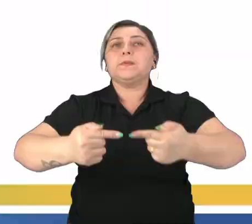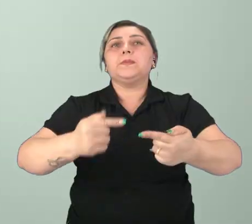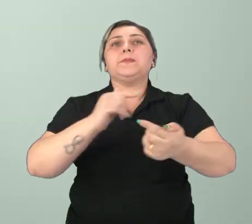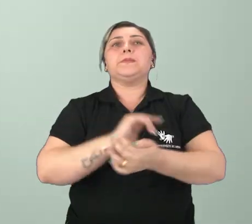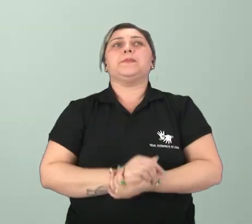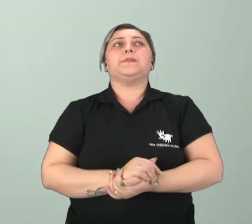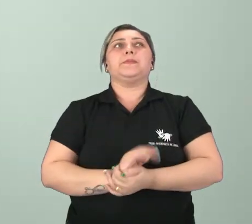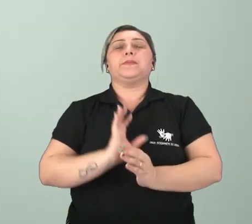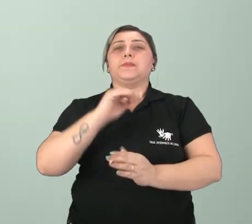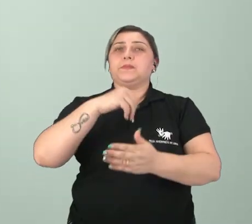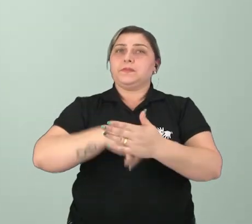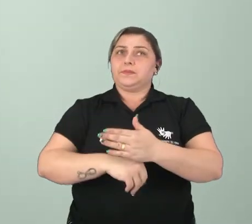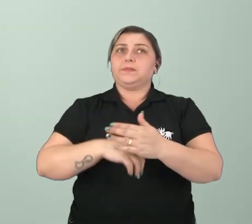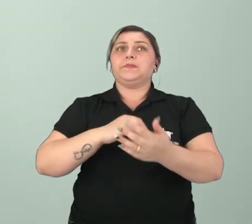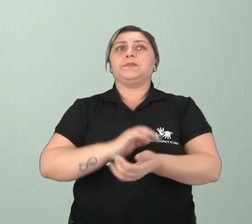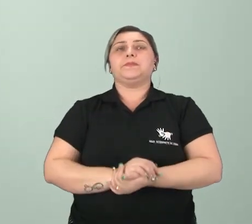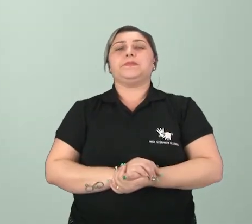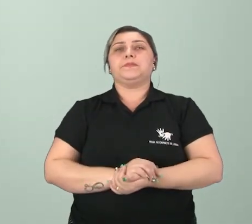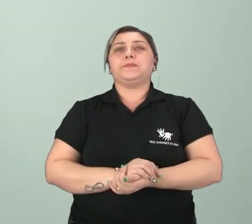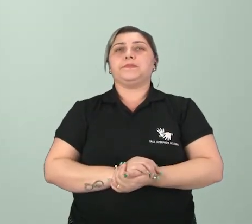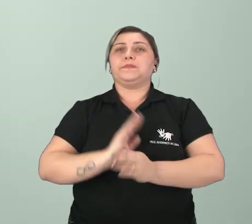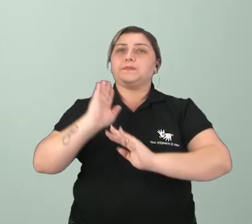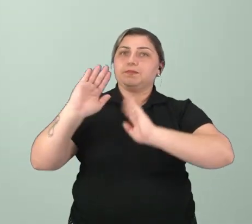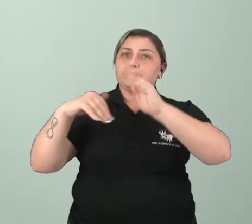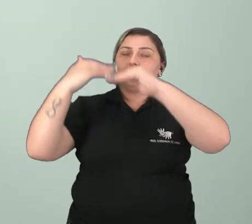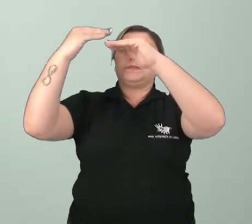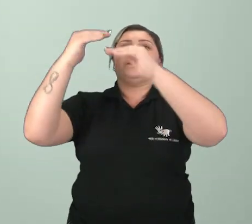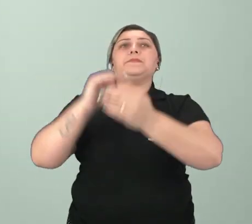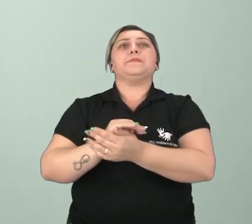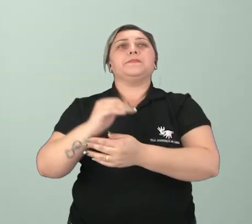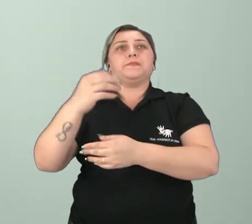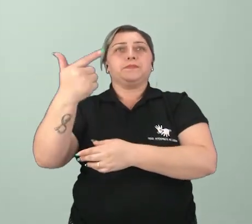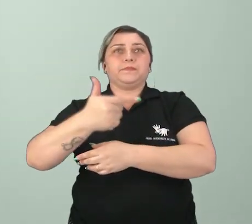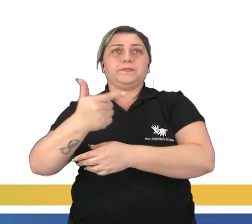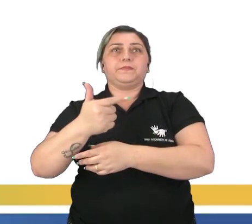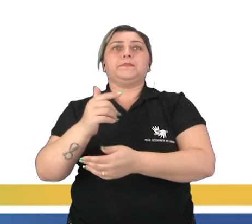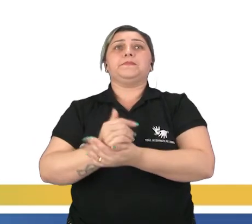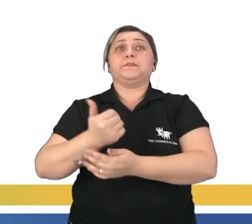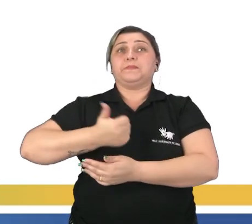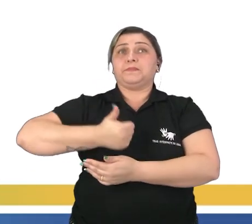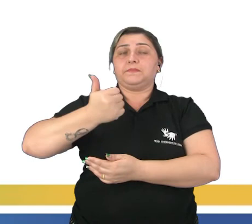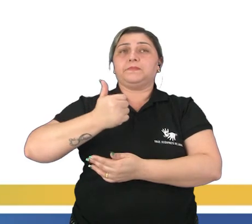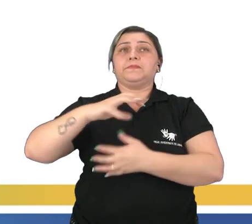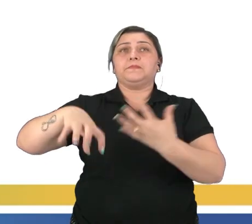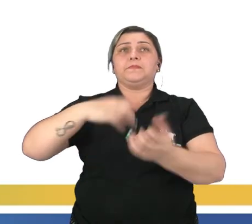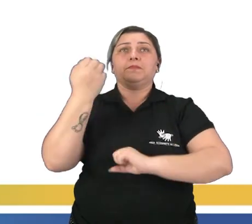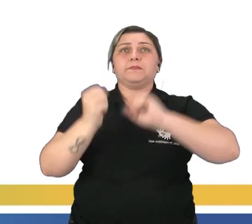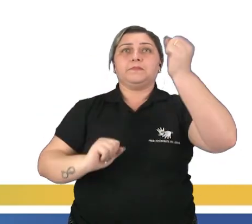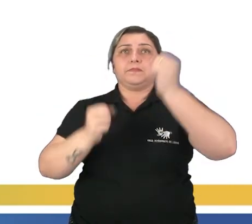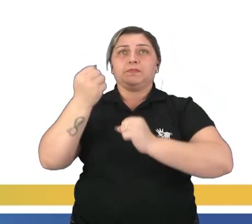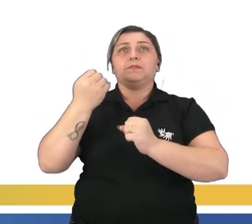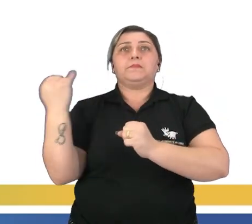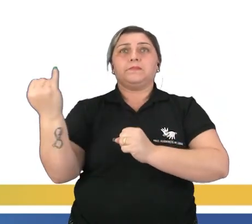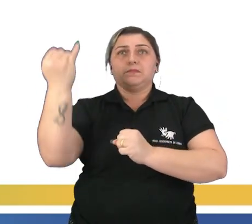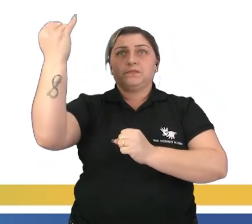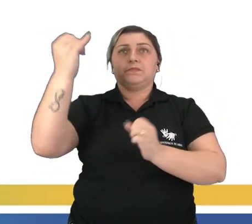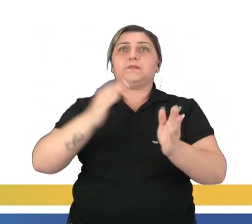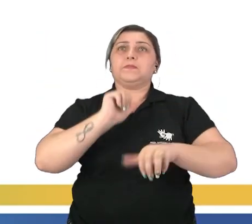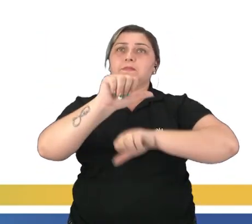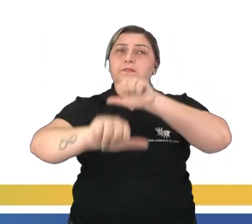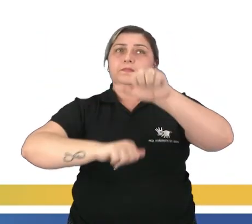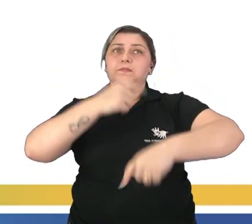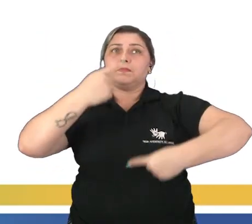matéria-prima dentro desse processo de desenvolvimento. Segunda questão. A primeira Revolução Industrial foi um